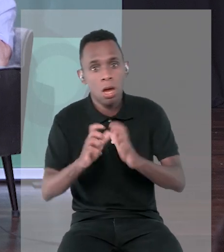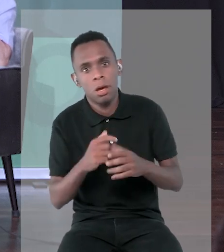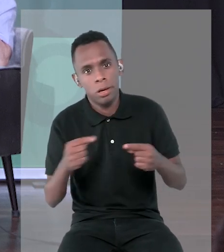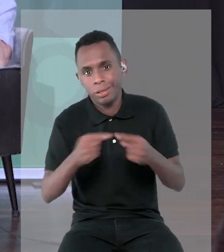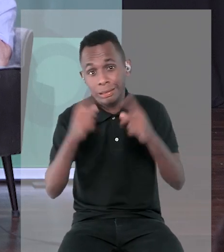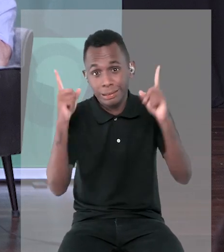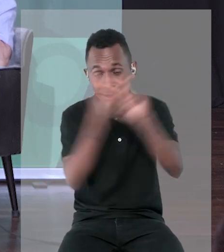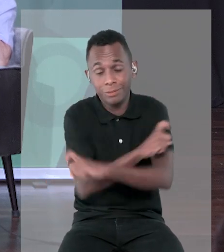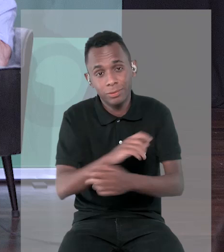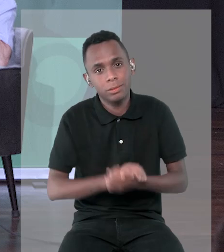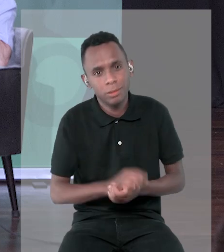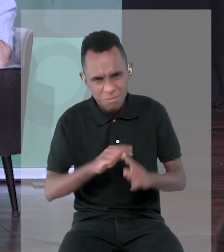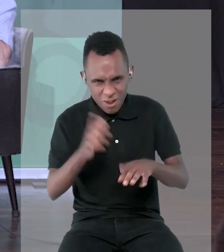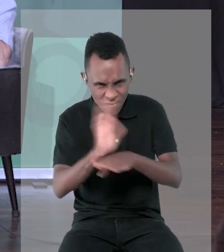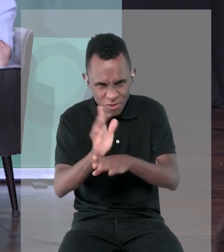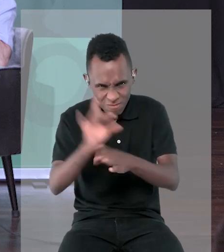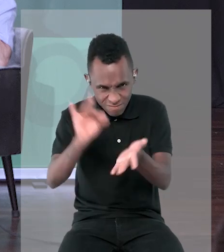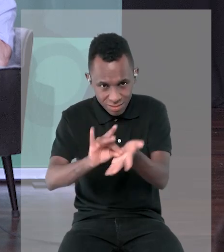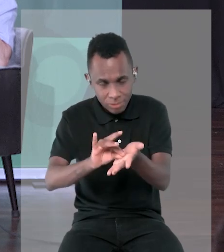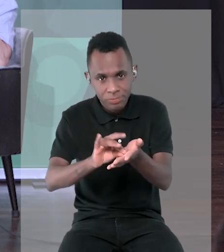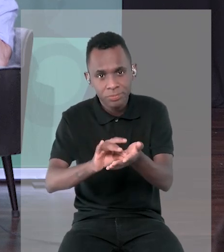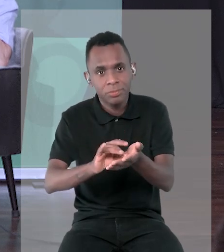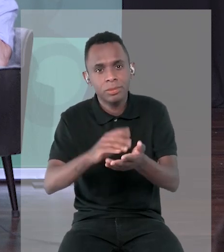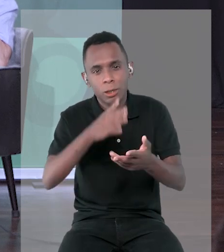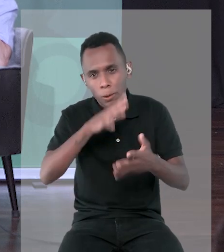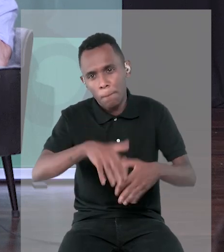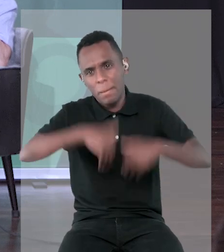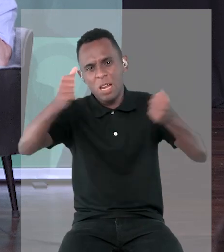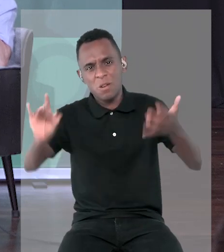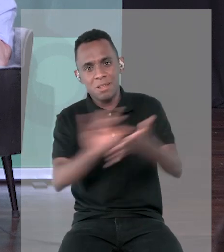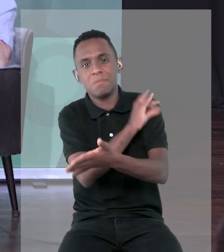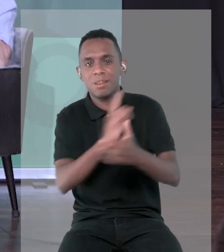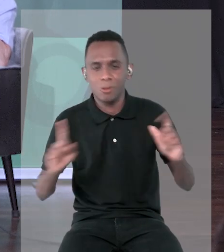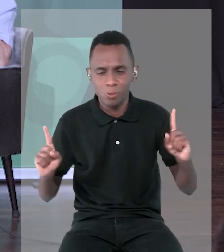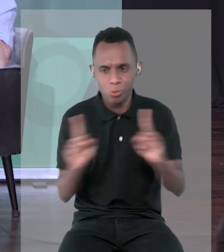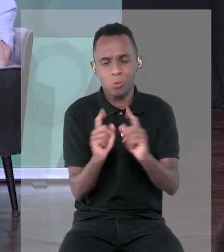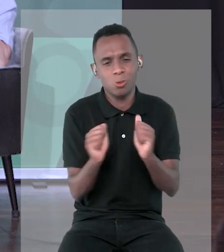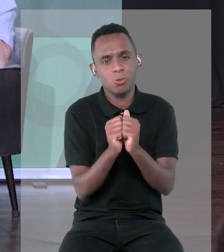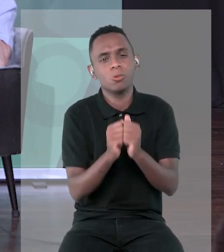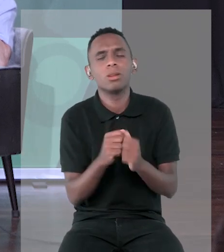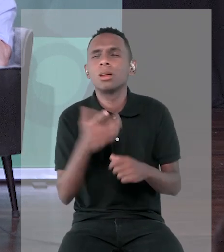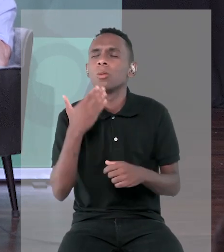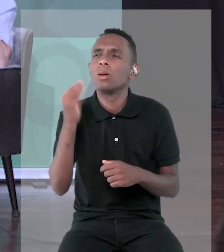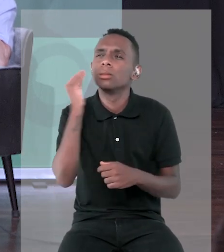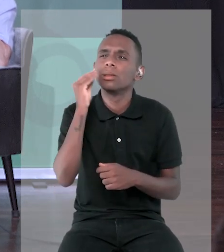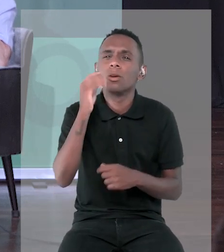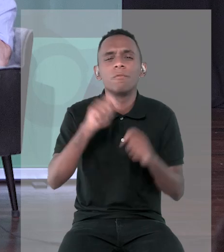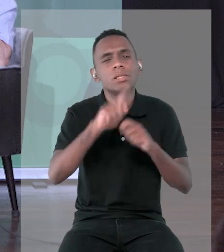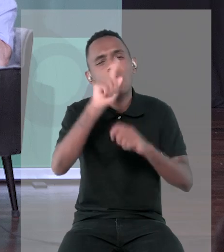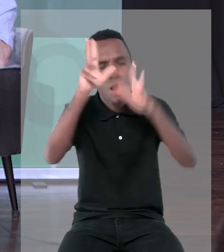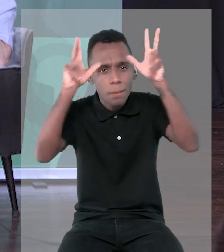huis infernal, né, Eu chamava o filme mesmo? é o meu melhor inimigo, é isso? Aquele que ele tentou fazer lá na